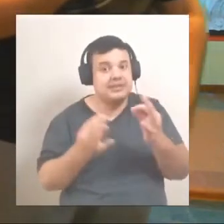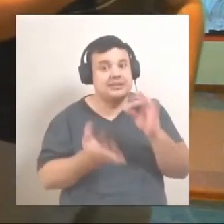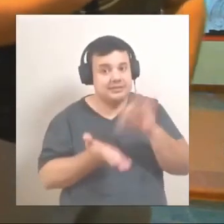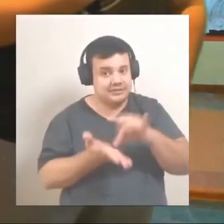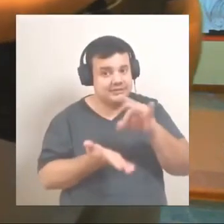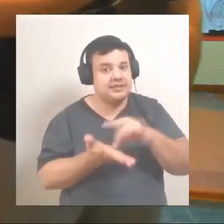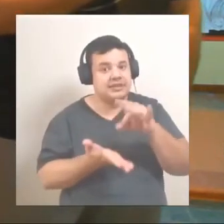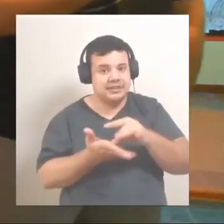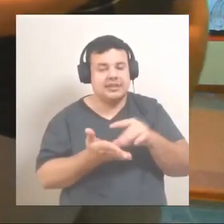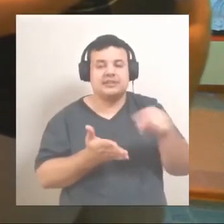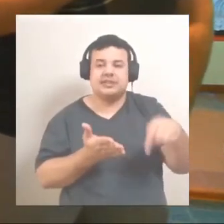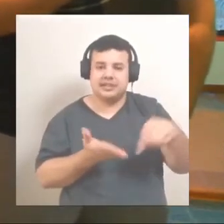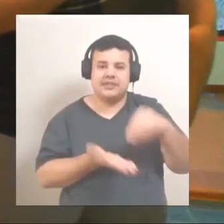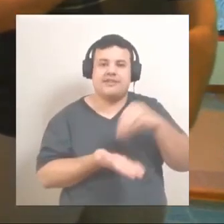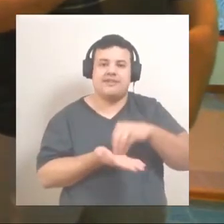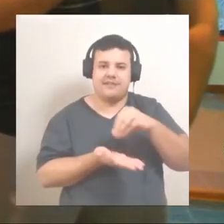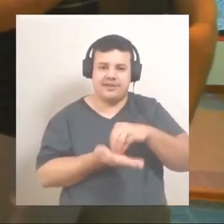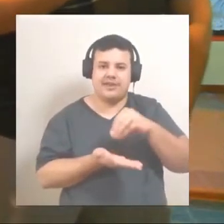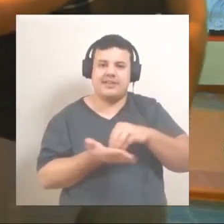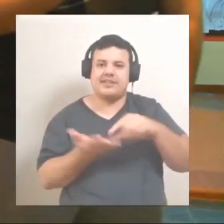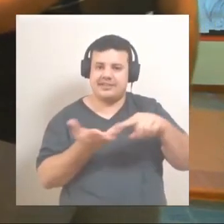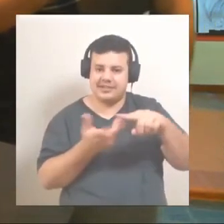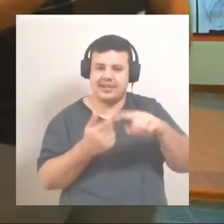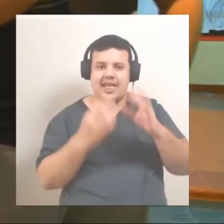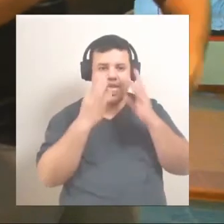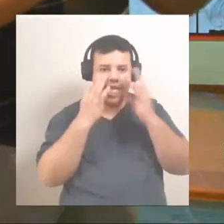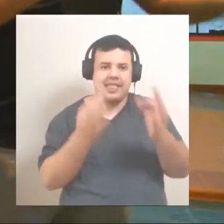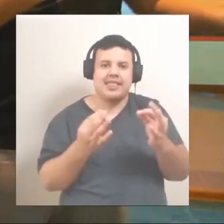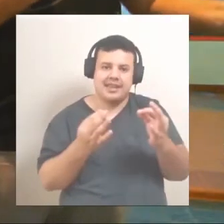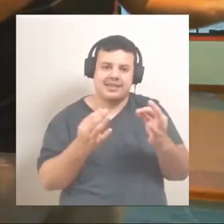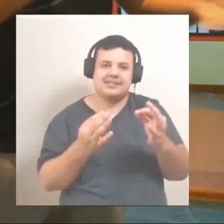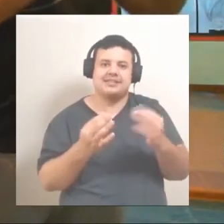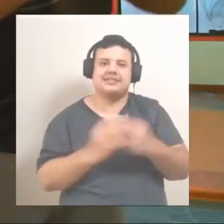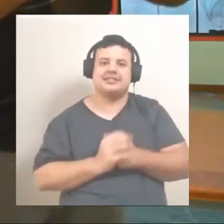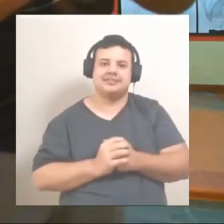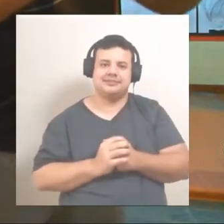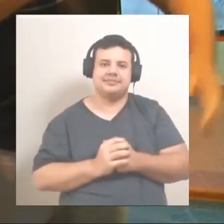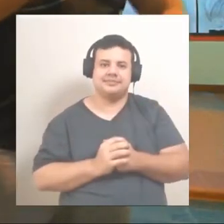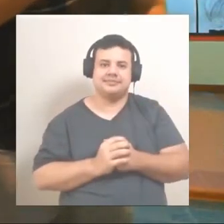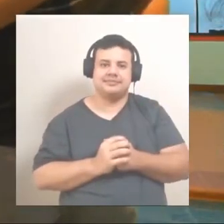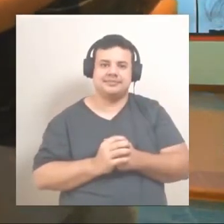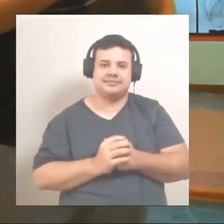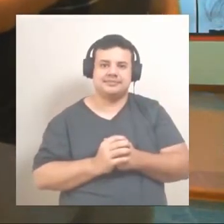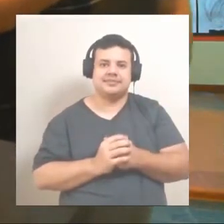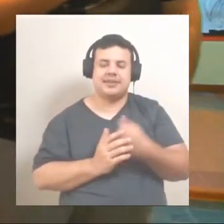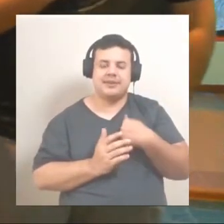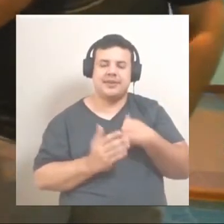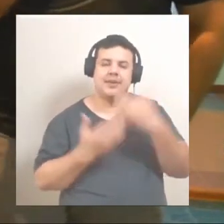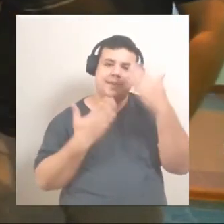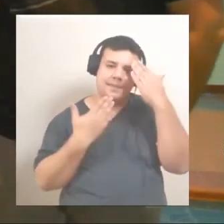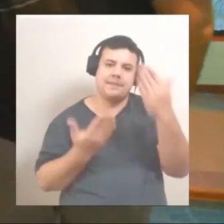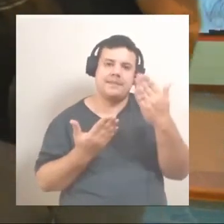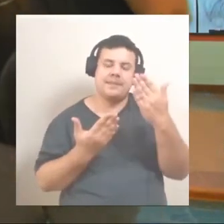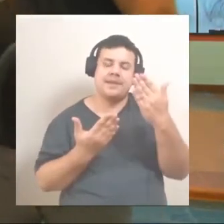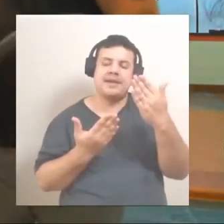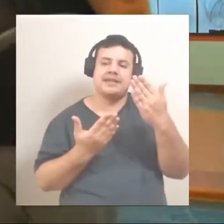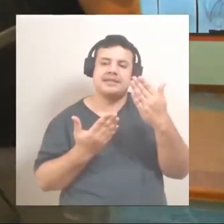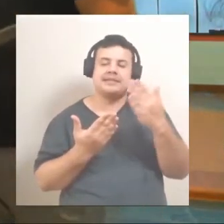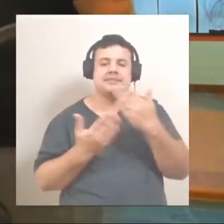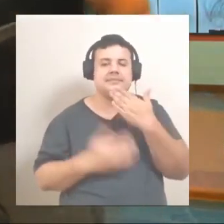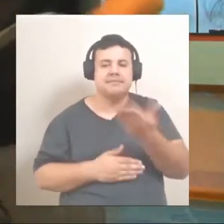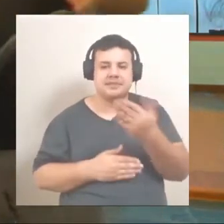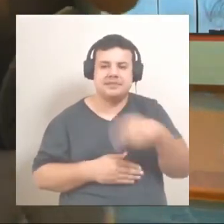somos um bairro carente de atenção, e esse é o momento de eu pedir para vocês, todos estão me ouvindo, e acho que a gente tem